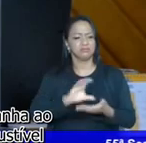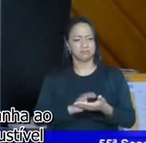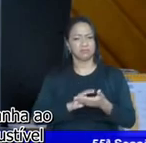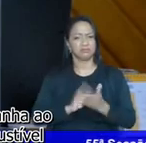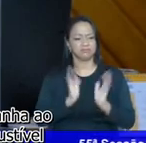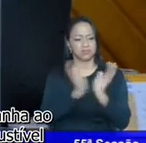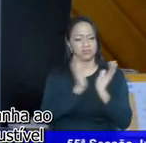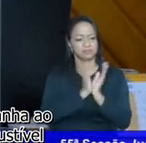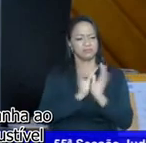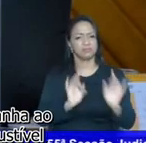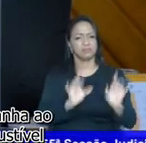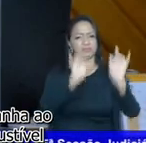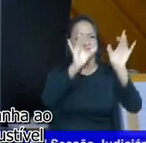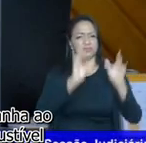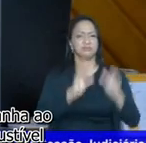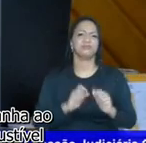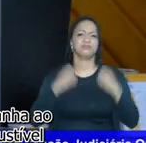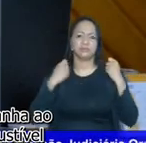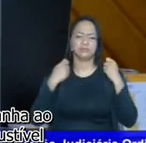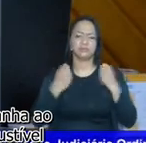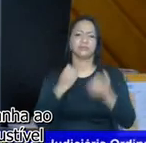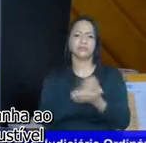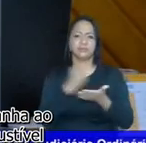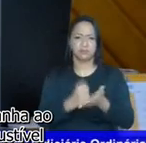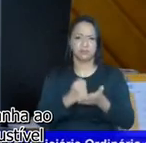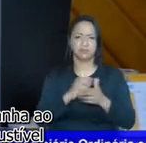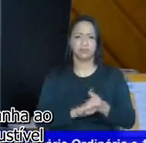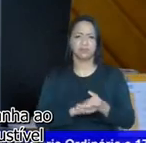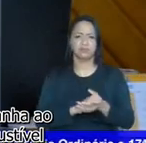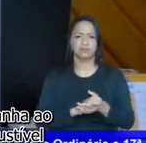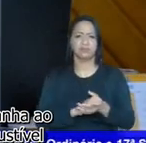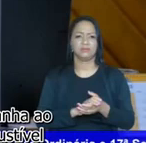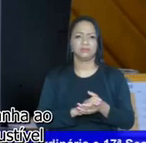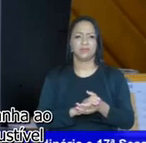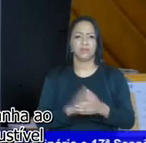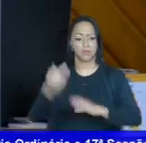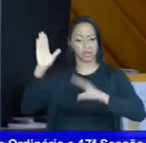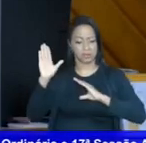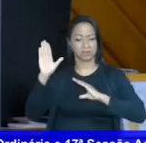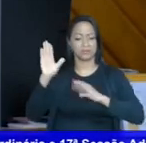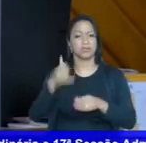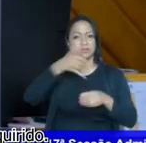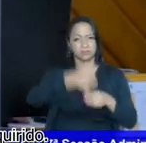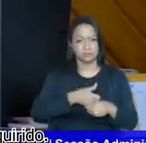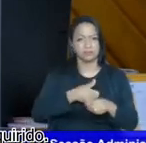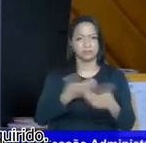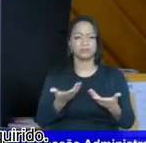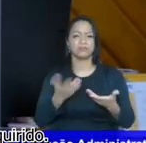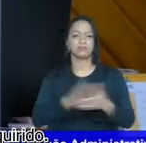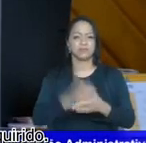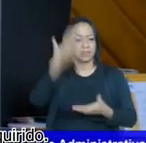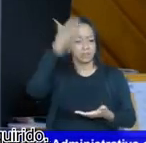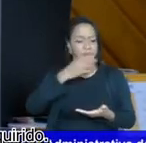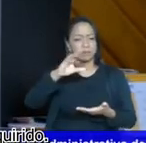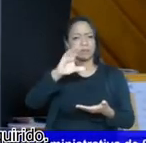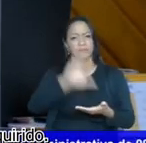Fundo Especial de Financiamento de Campanha ao contratado, vez que é ele quem adquirirá o combustível, sem comprovar